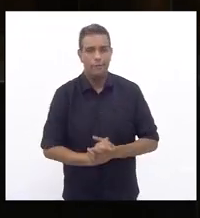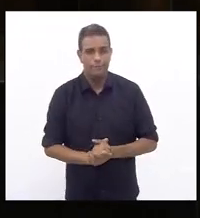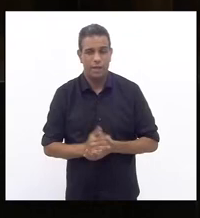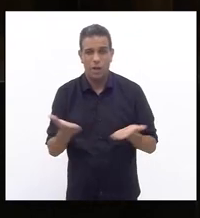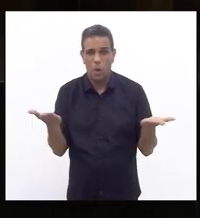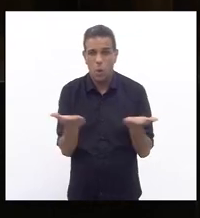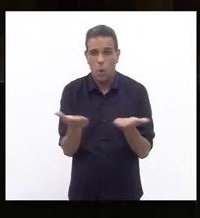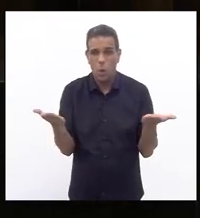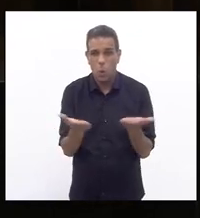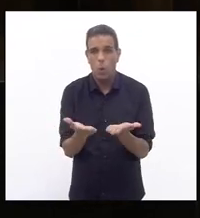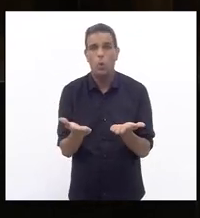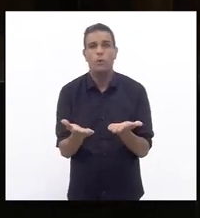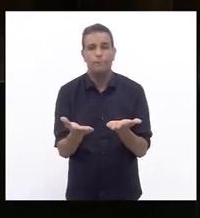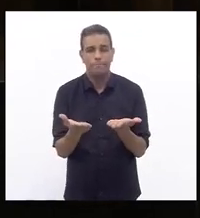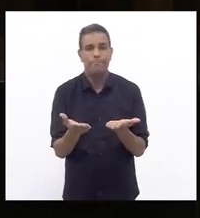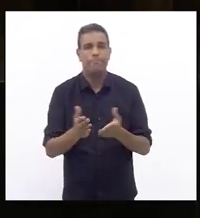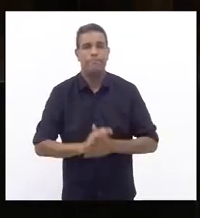deputado